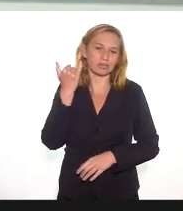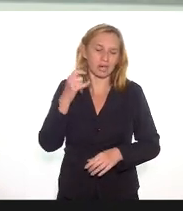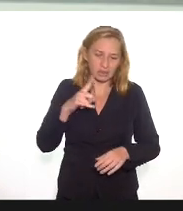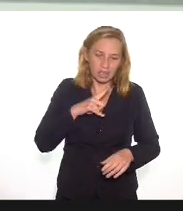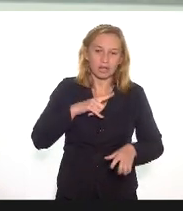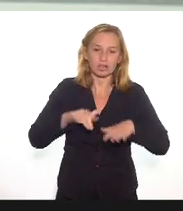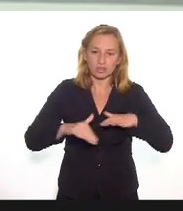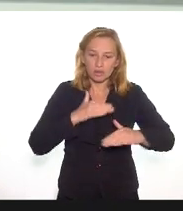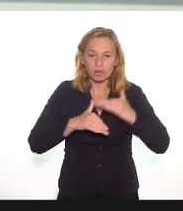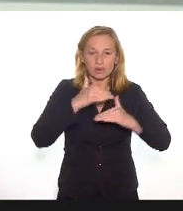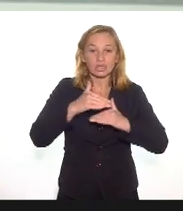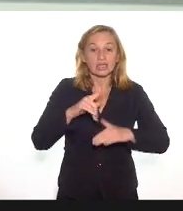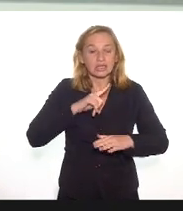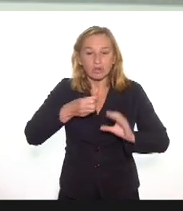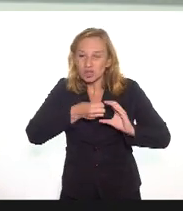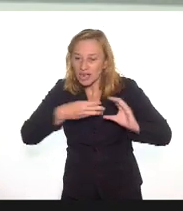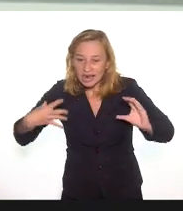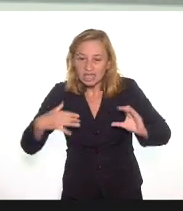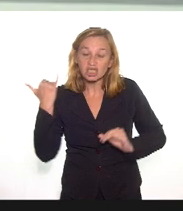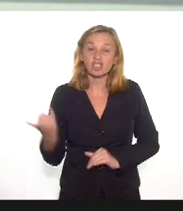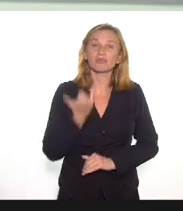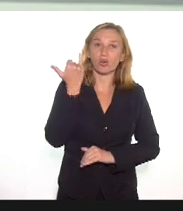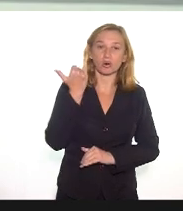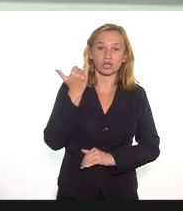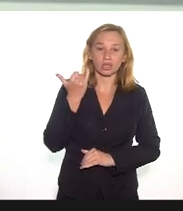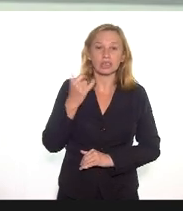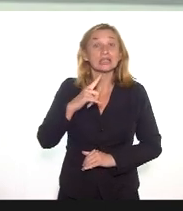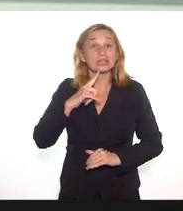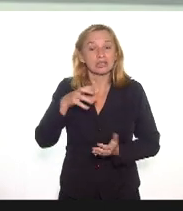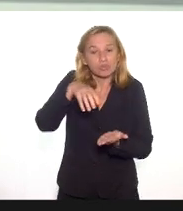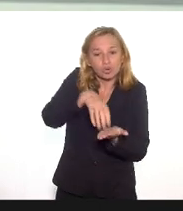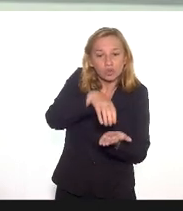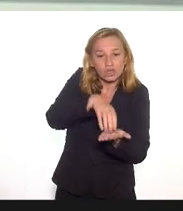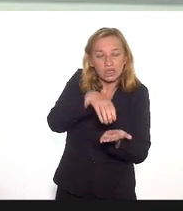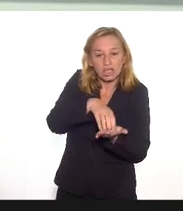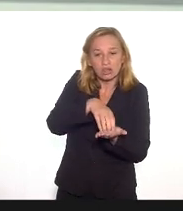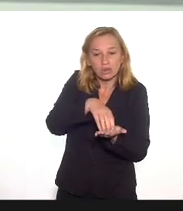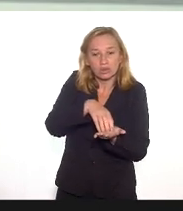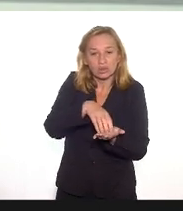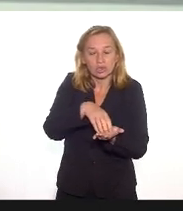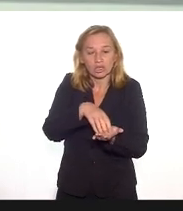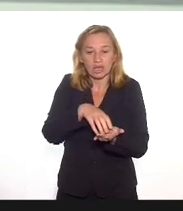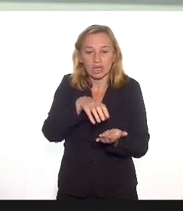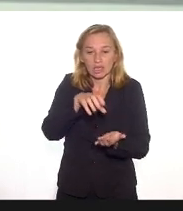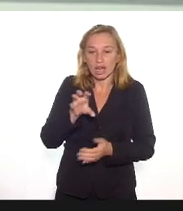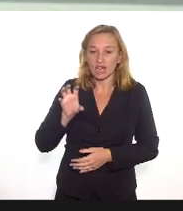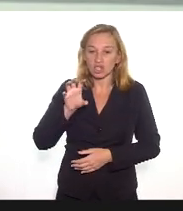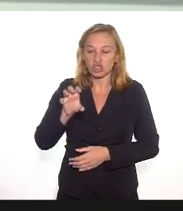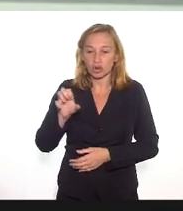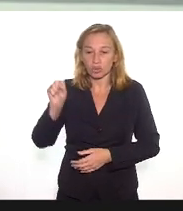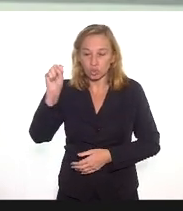desenvolvimento. Nós temos características muito importantes, nós estamos no centro da região sudeste, onde se concentra